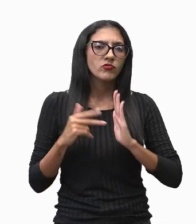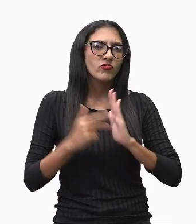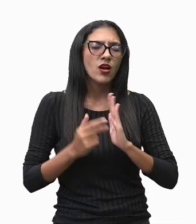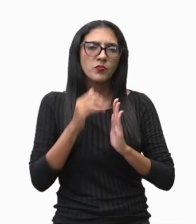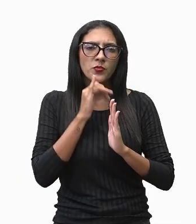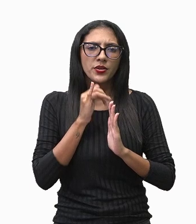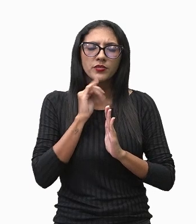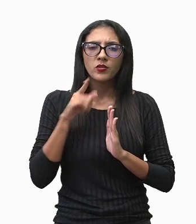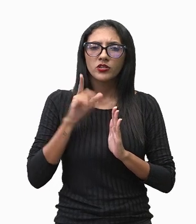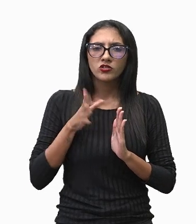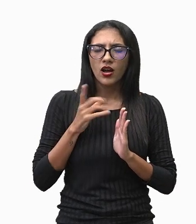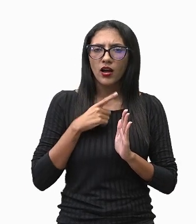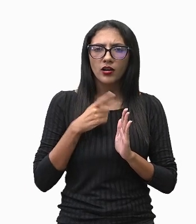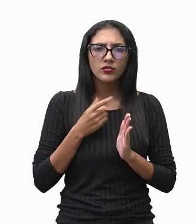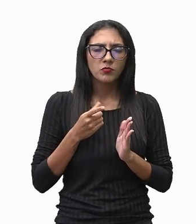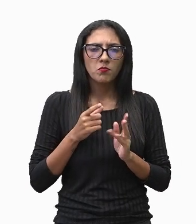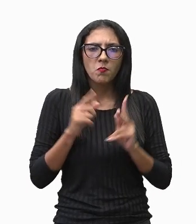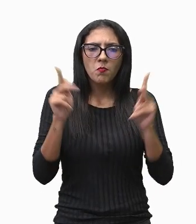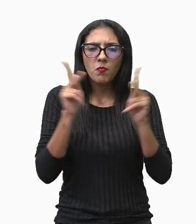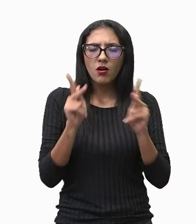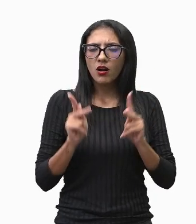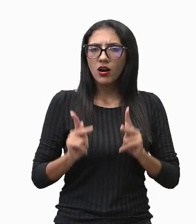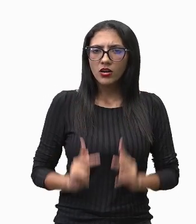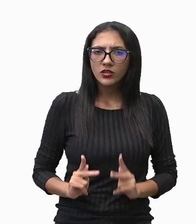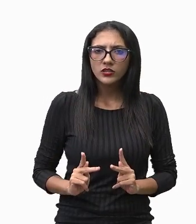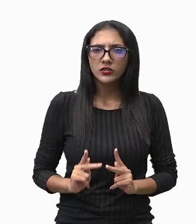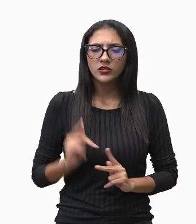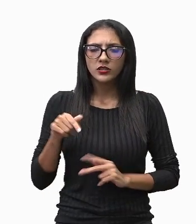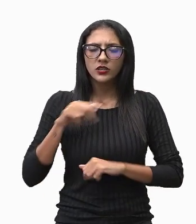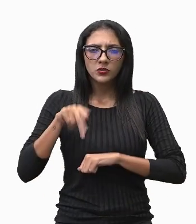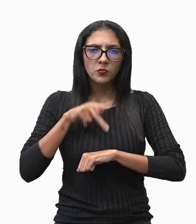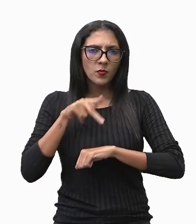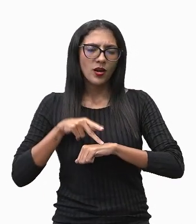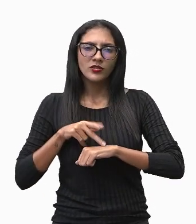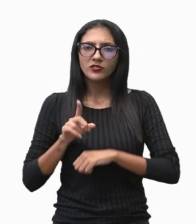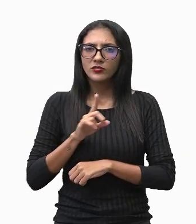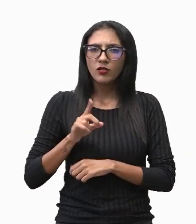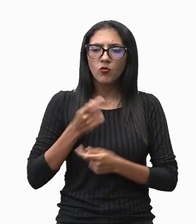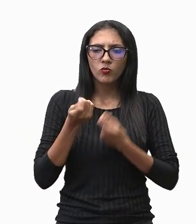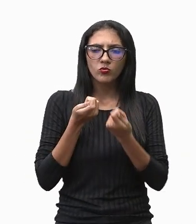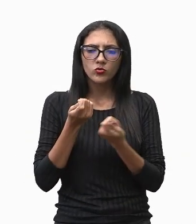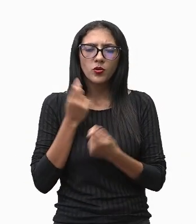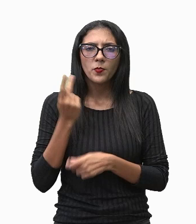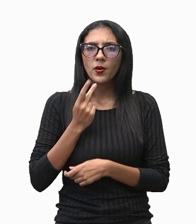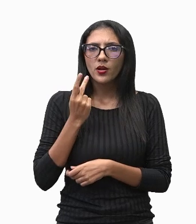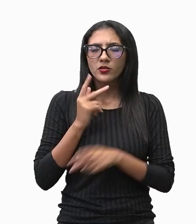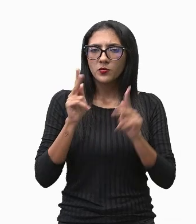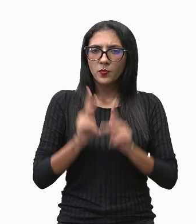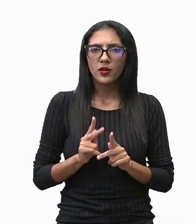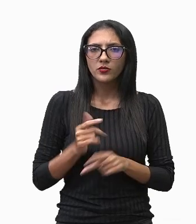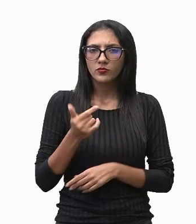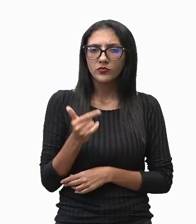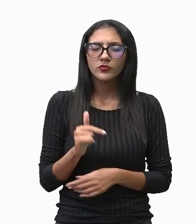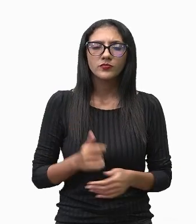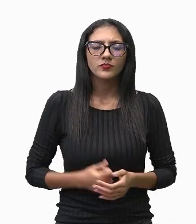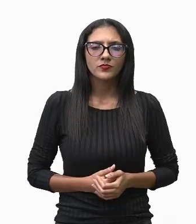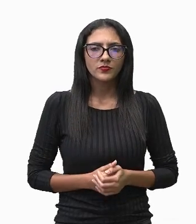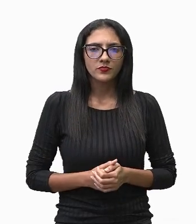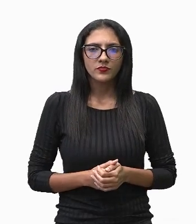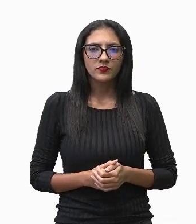uma estabilização para o Iraque, uma estabilização política, né? Apesar dos